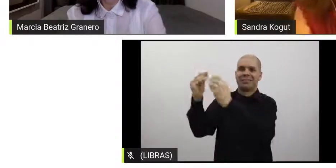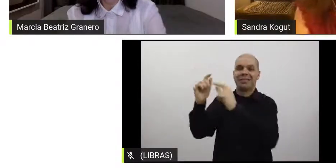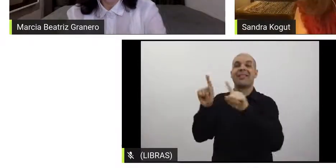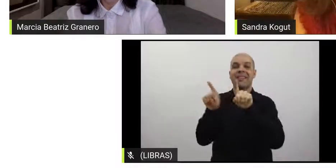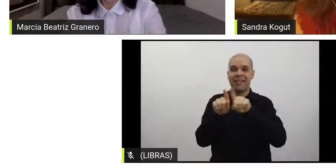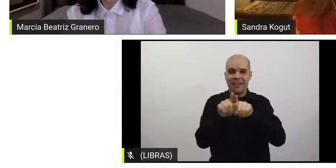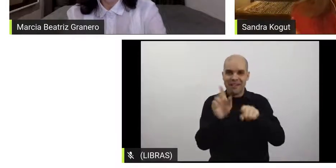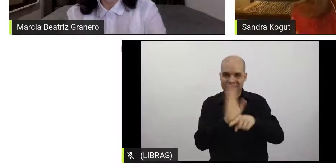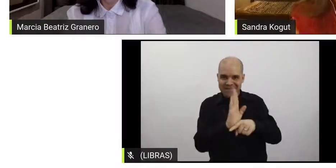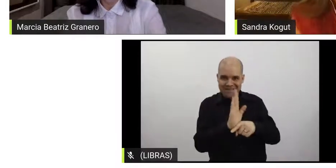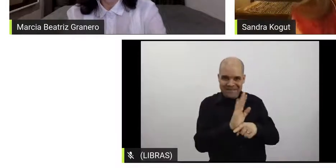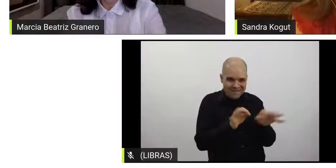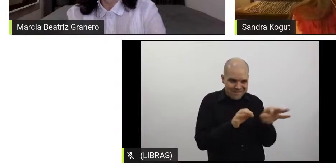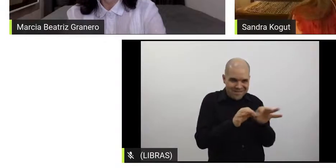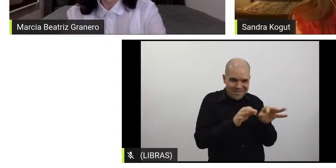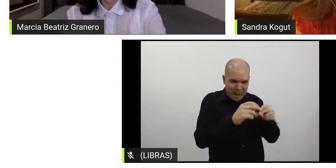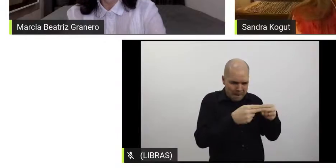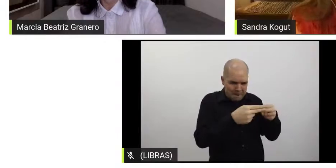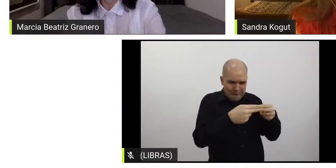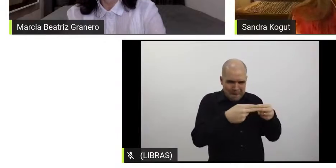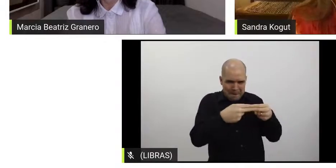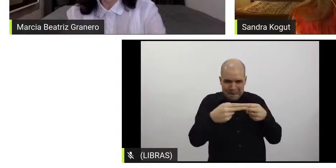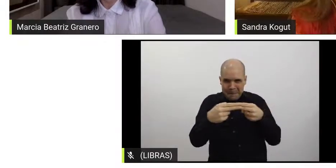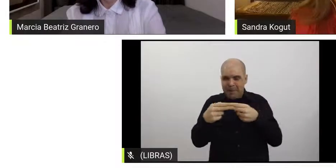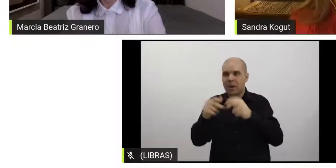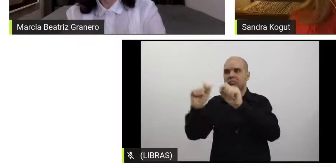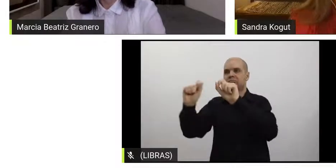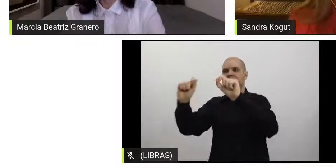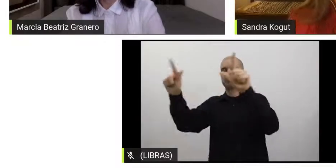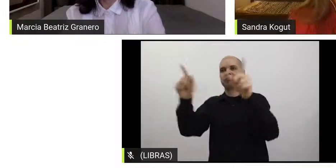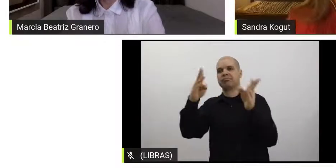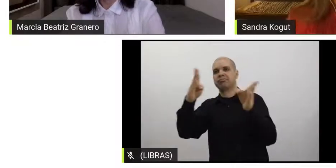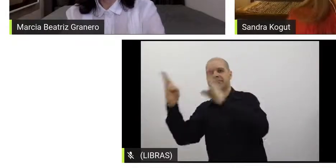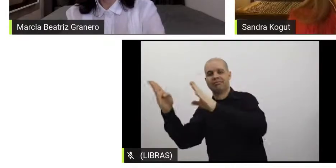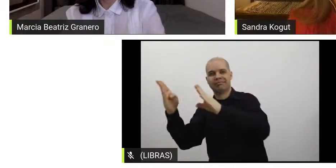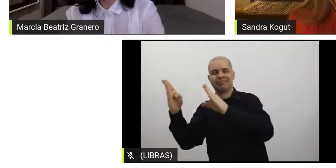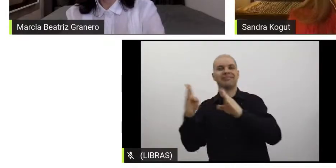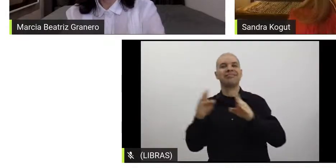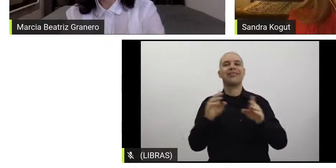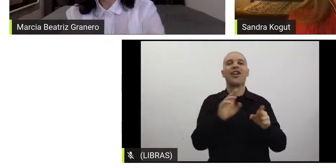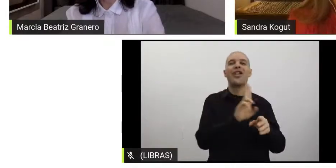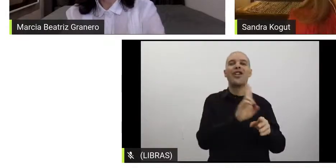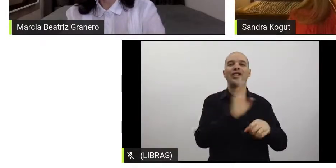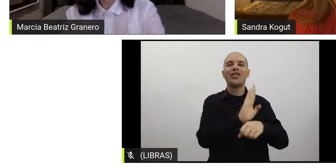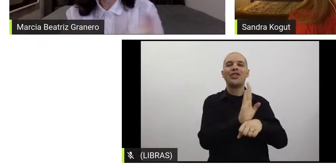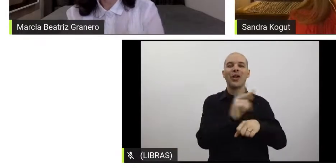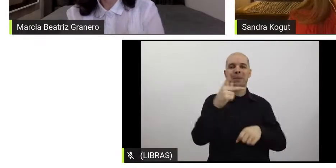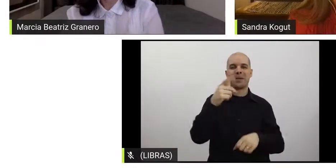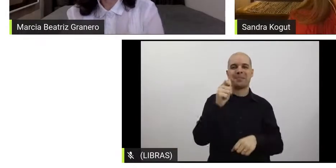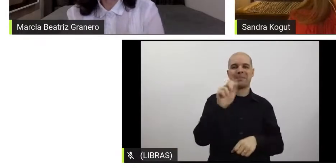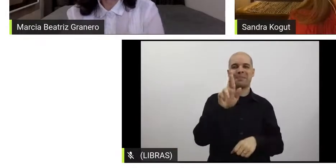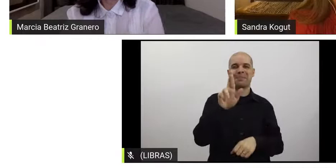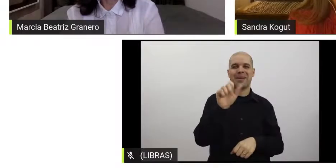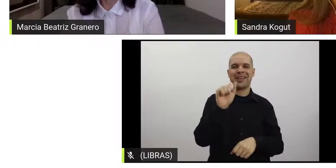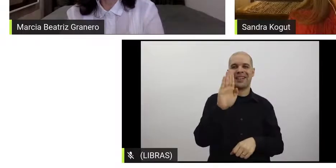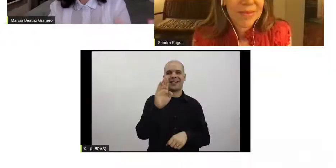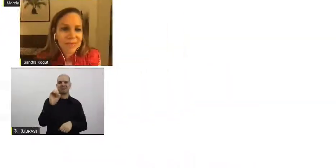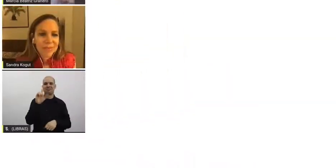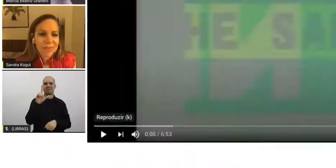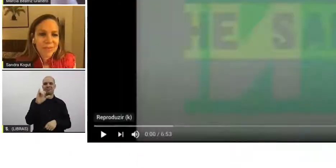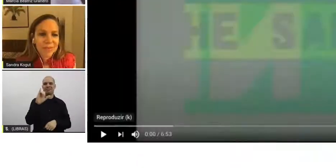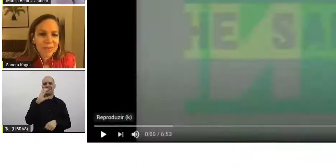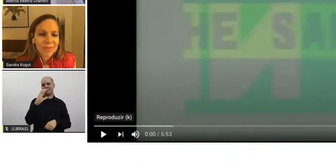editei, e transformei nesse Parabolic People, entendeu? E que, vamos mostrar um trechinho, a gente vai mostrar só um trechinho,